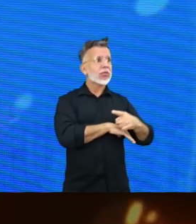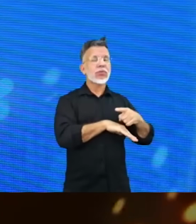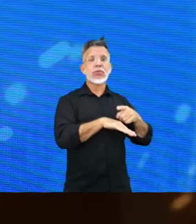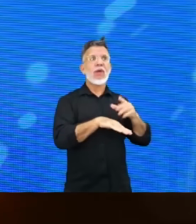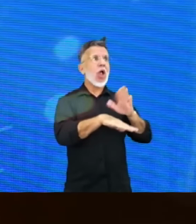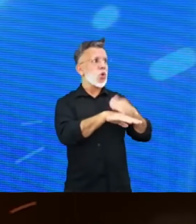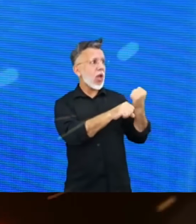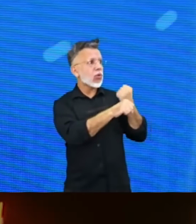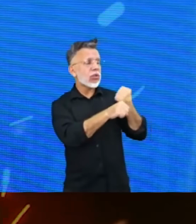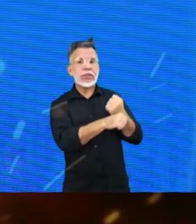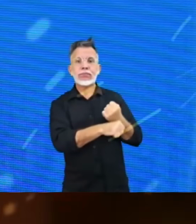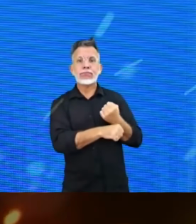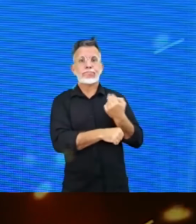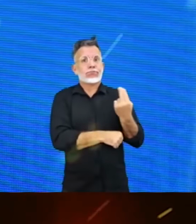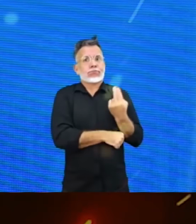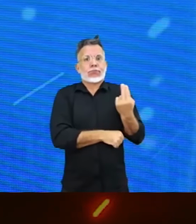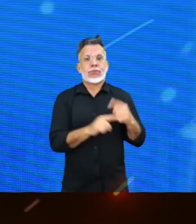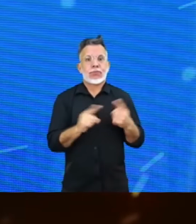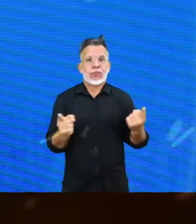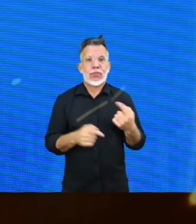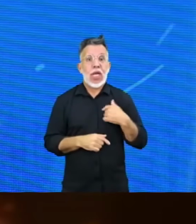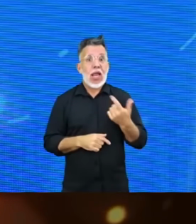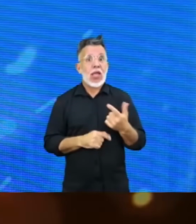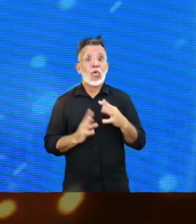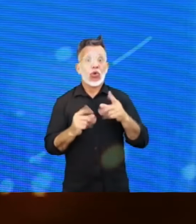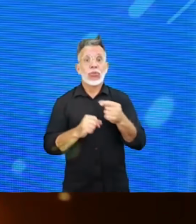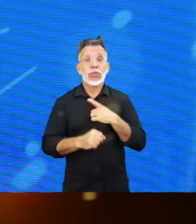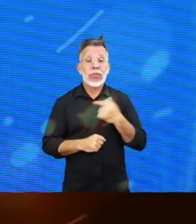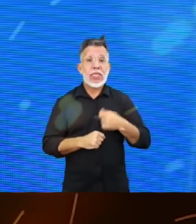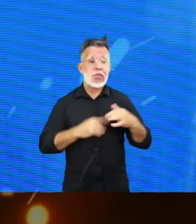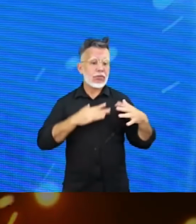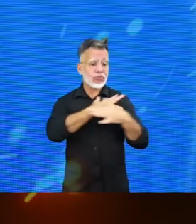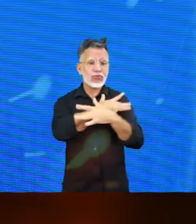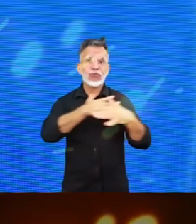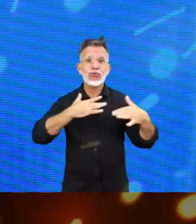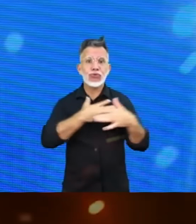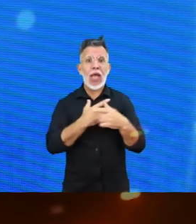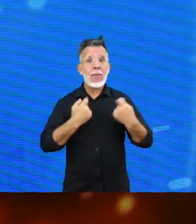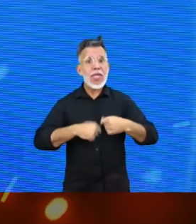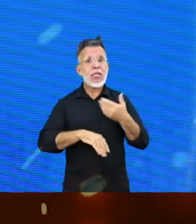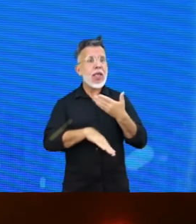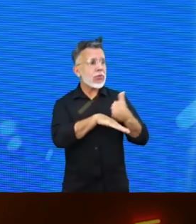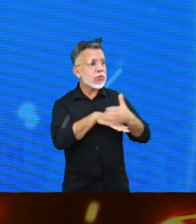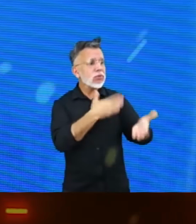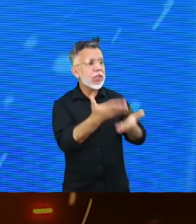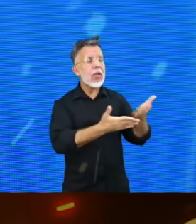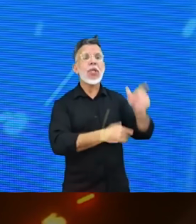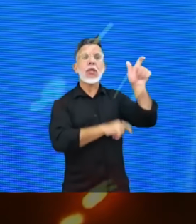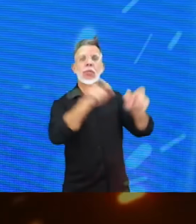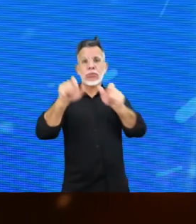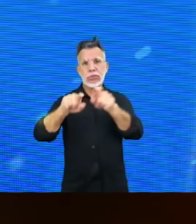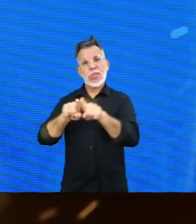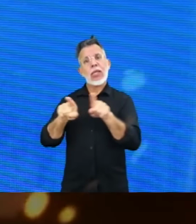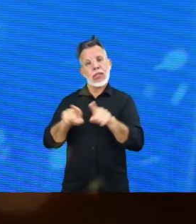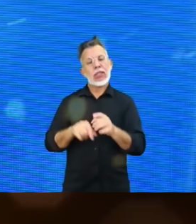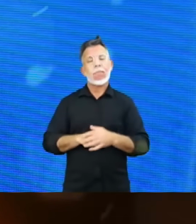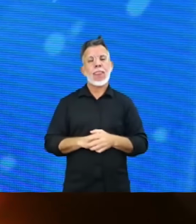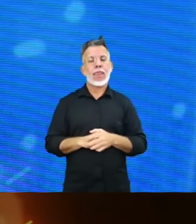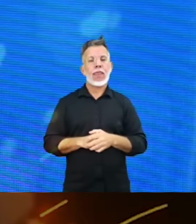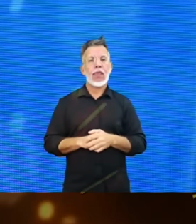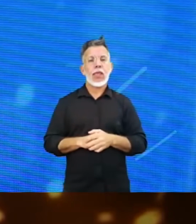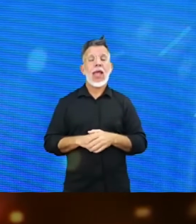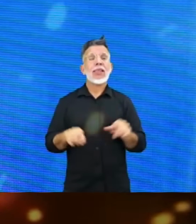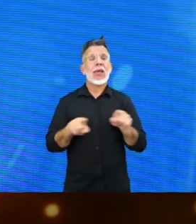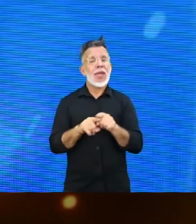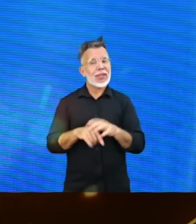essa esse esse detalhe de cuidar né desse desse treinamento com as pessoas tanto na causa como no efeito a impunidade a